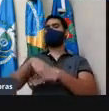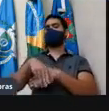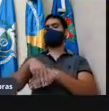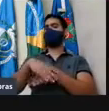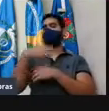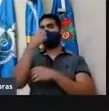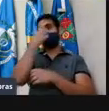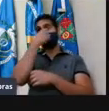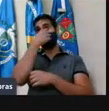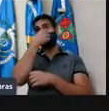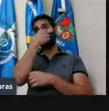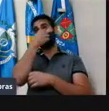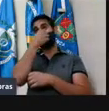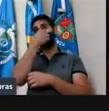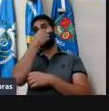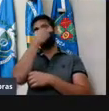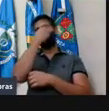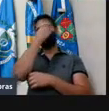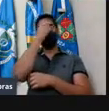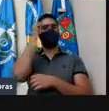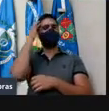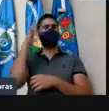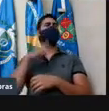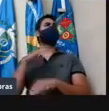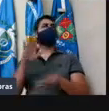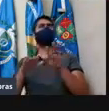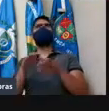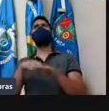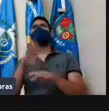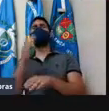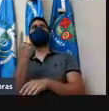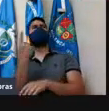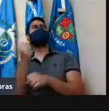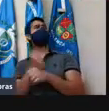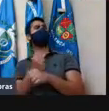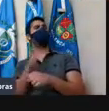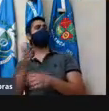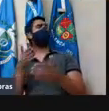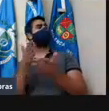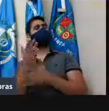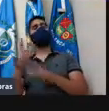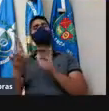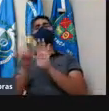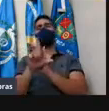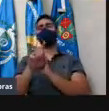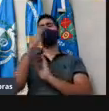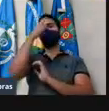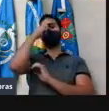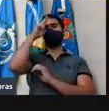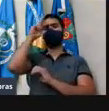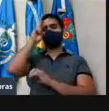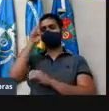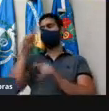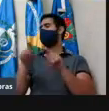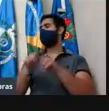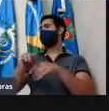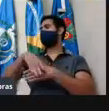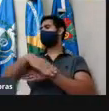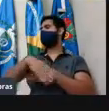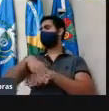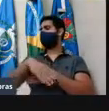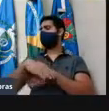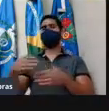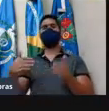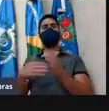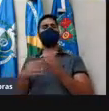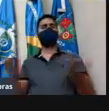Olha só quantos tem. Acho que já faz mais de 1 ano também que a gente aprovamos aqui a lei aí das Uber, dos táxis aí, e até o dia de